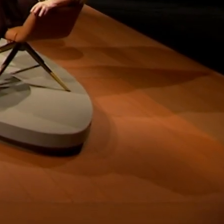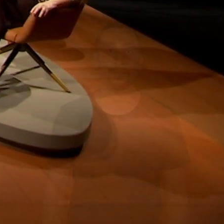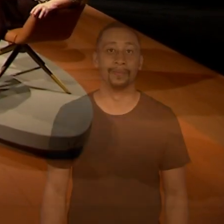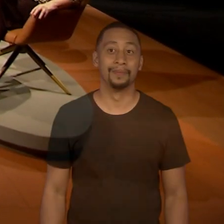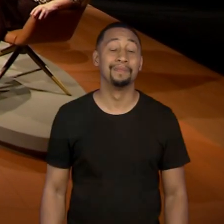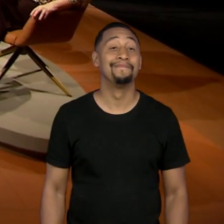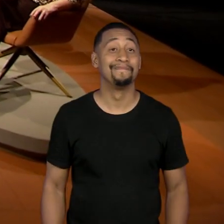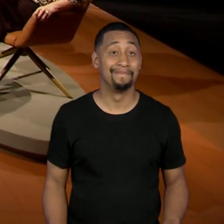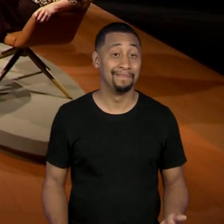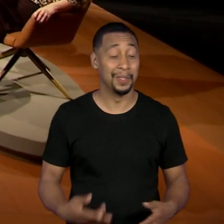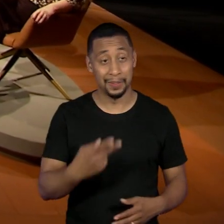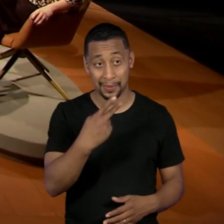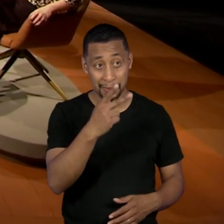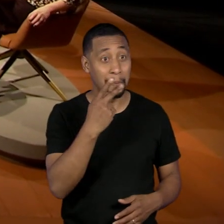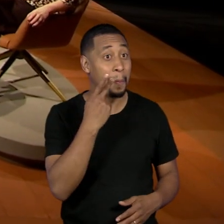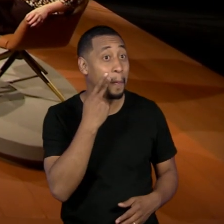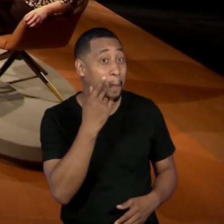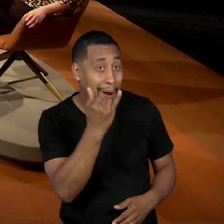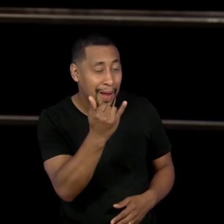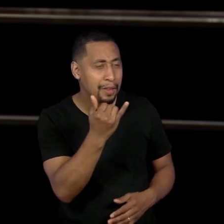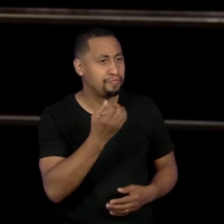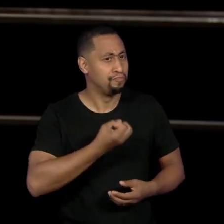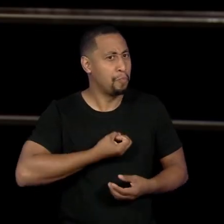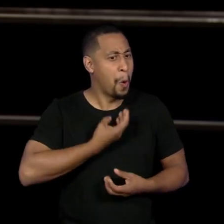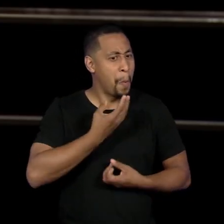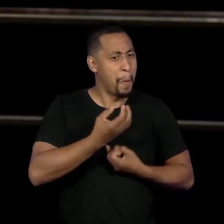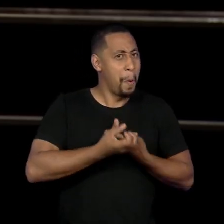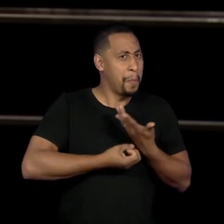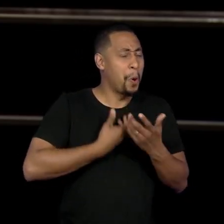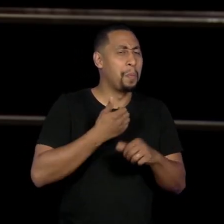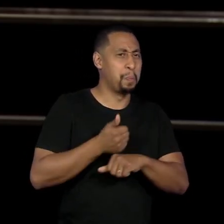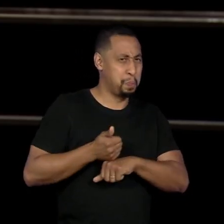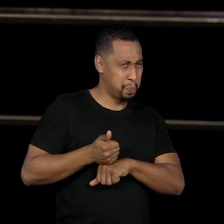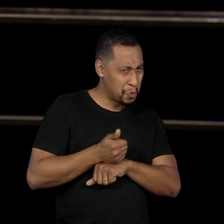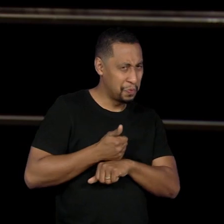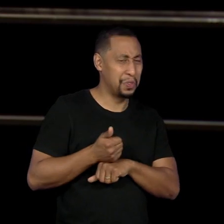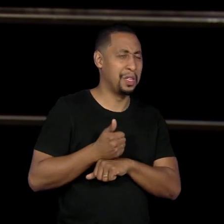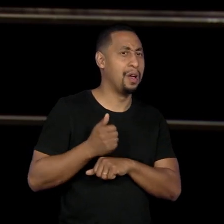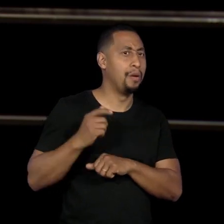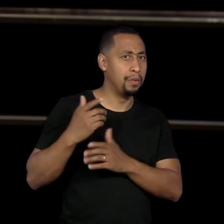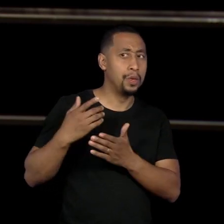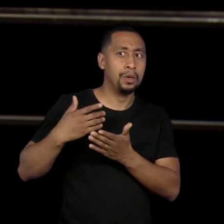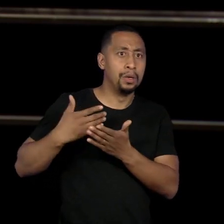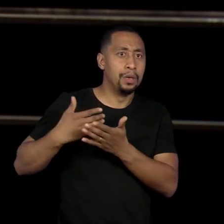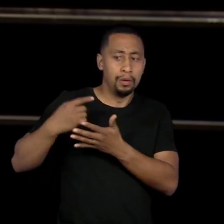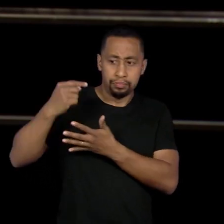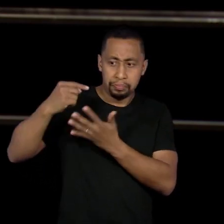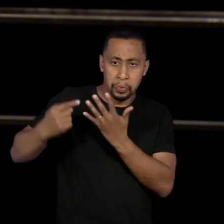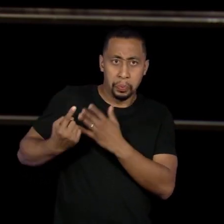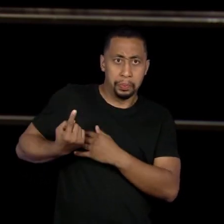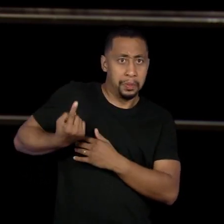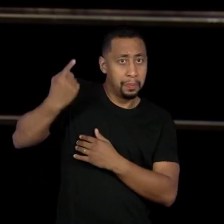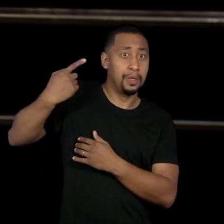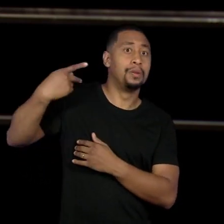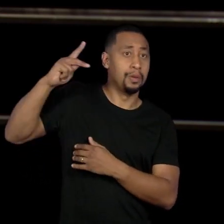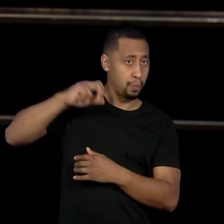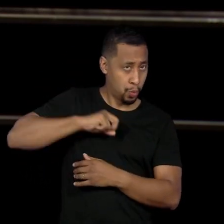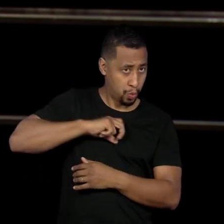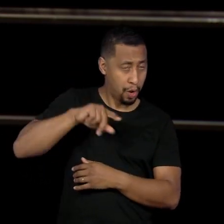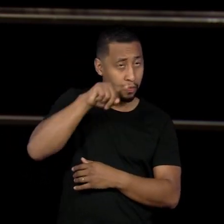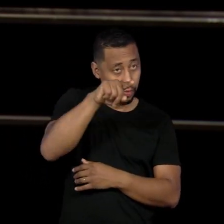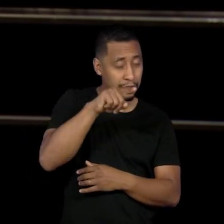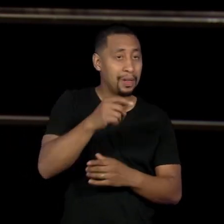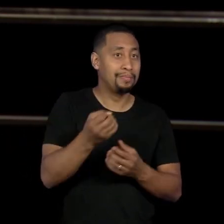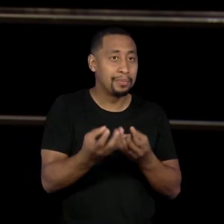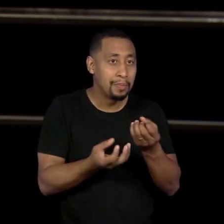Eugênia, seu pai, como você já disse, foi um grande poeta, né, precursor da poesia concreta em Portugal, e você musicou uma série de poemas dele. Mas antes